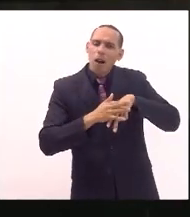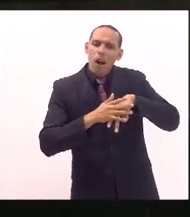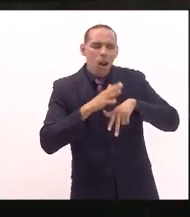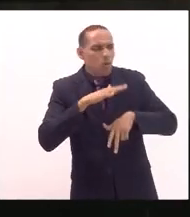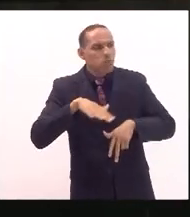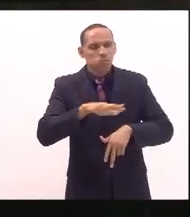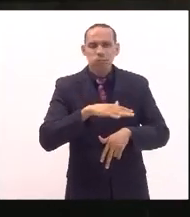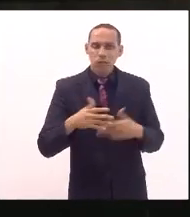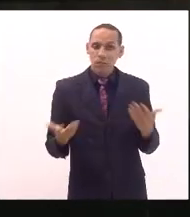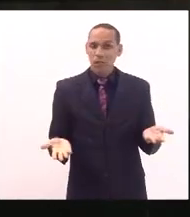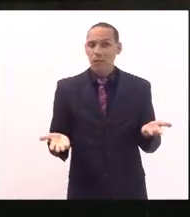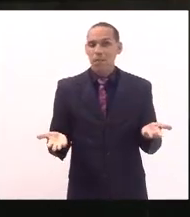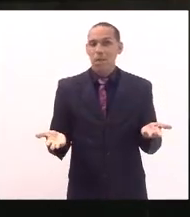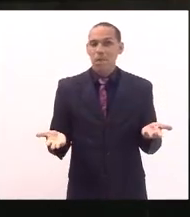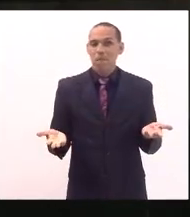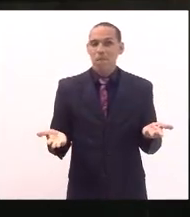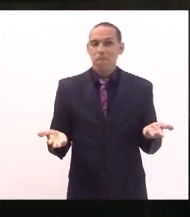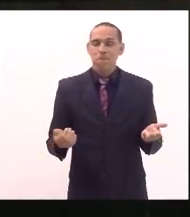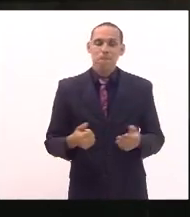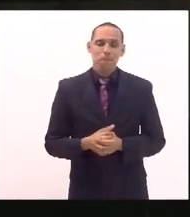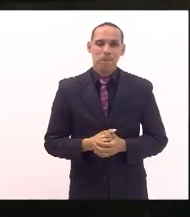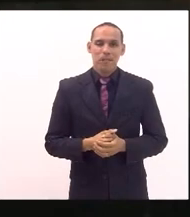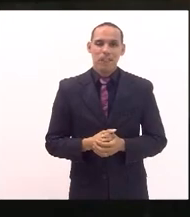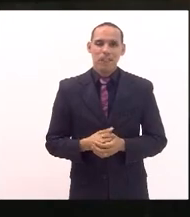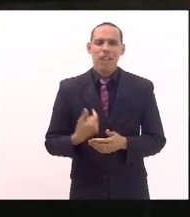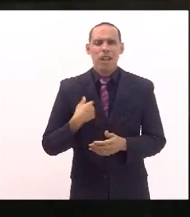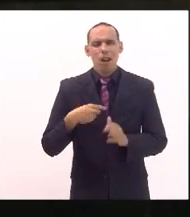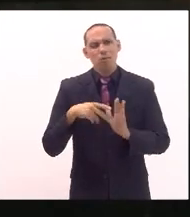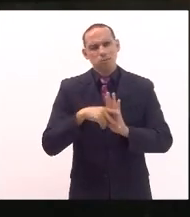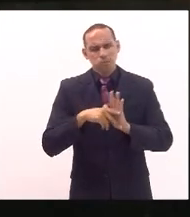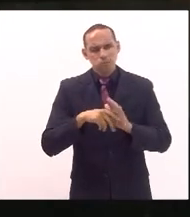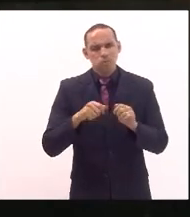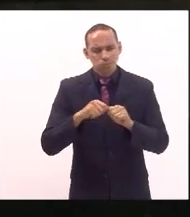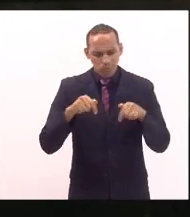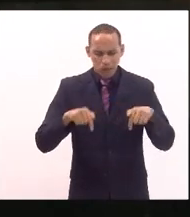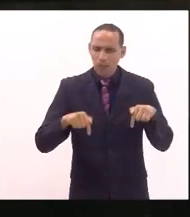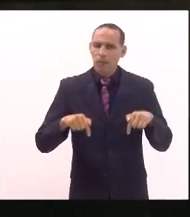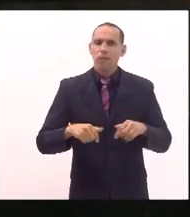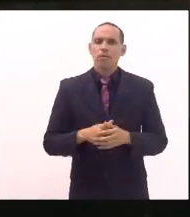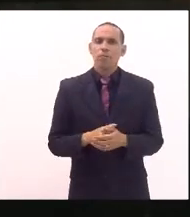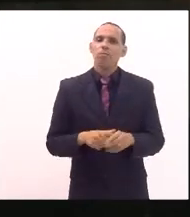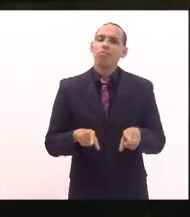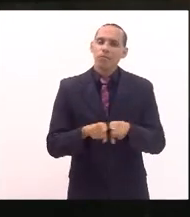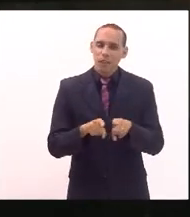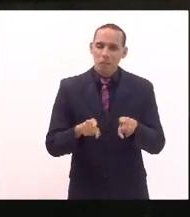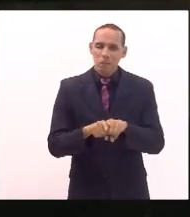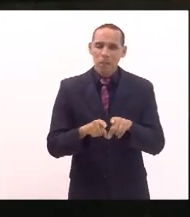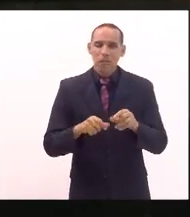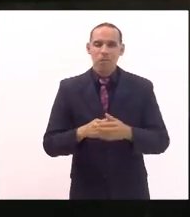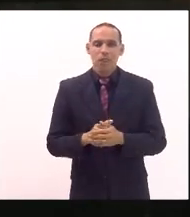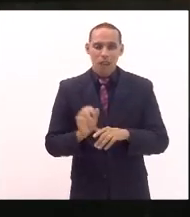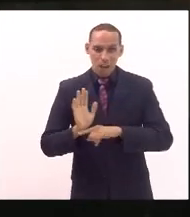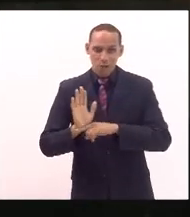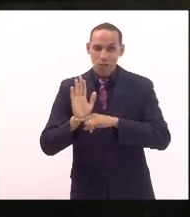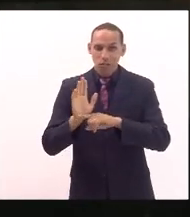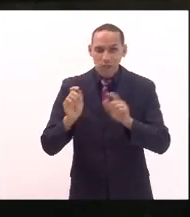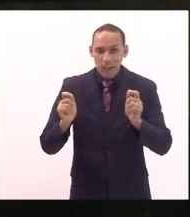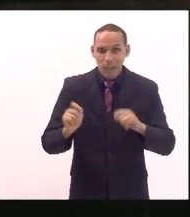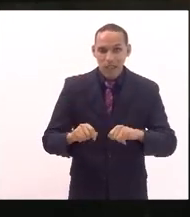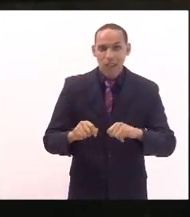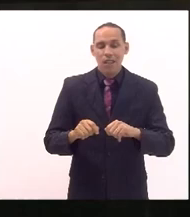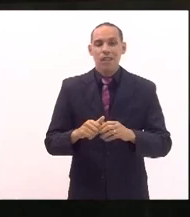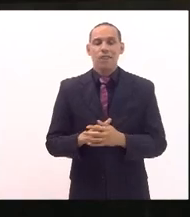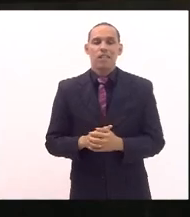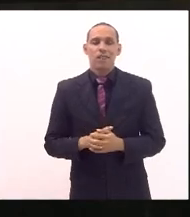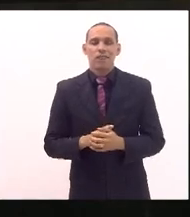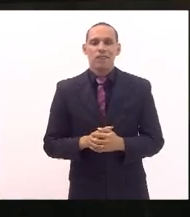então eu fiz um projeto aqui na casa também para poder ajudar e colocar a luz